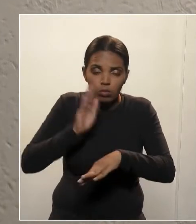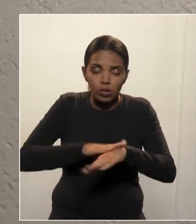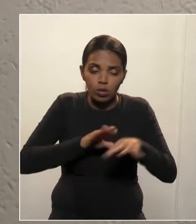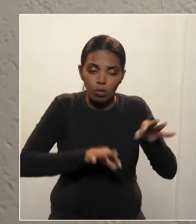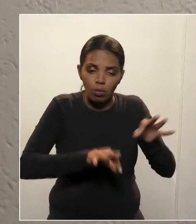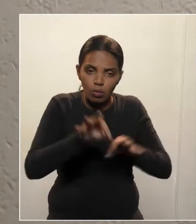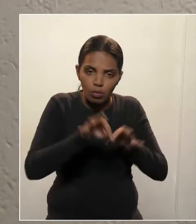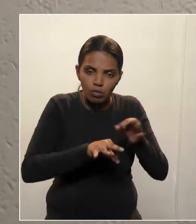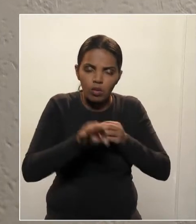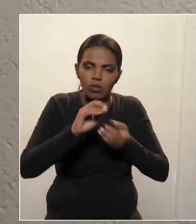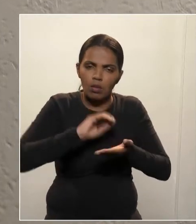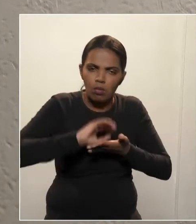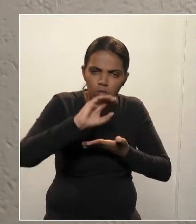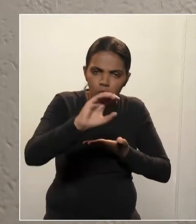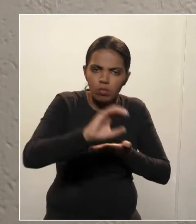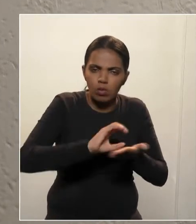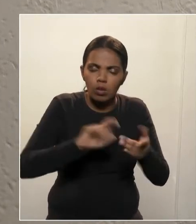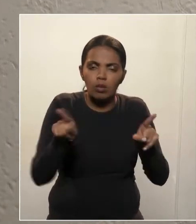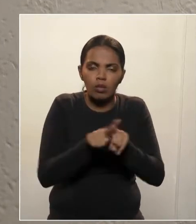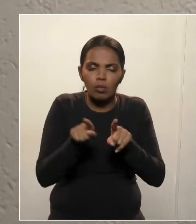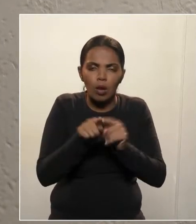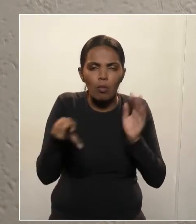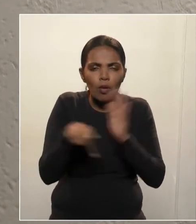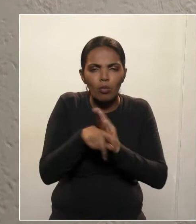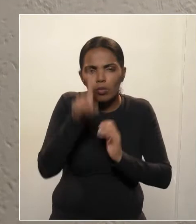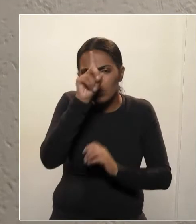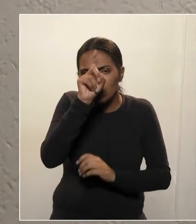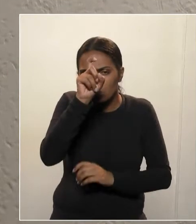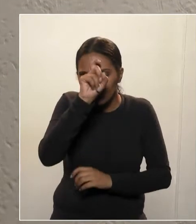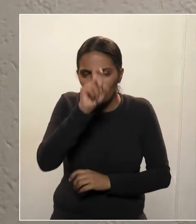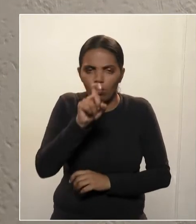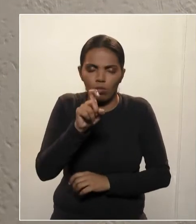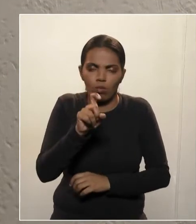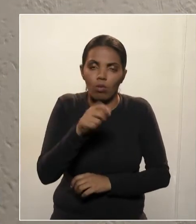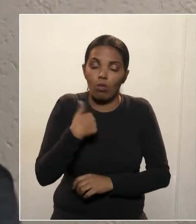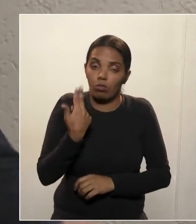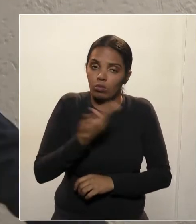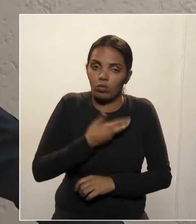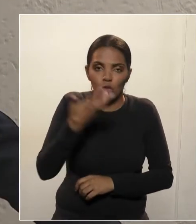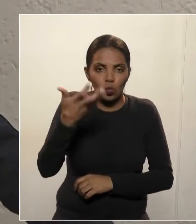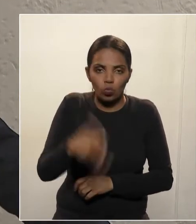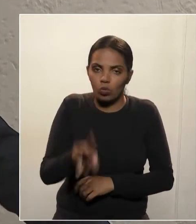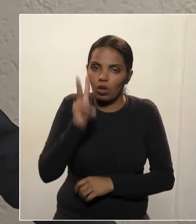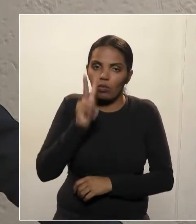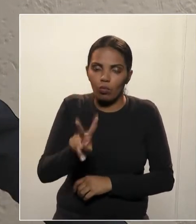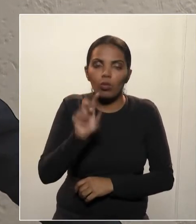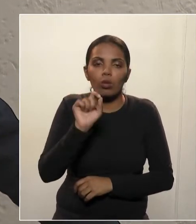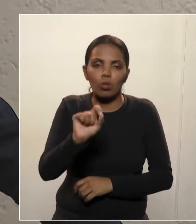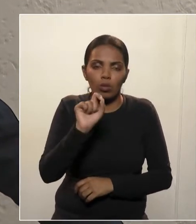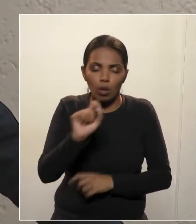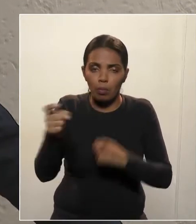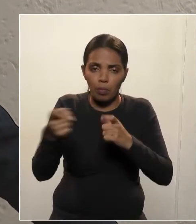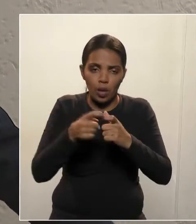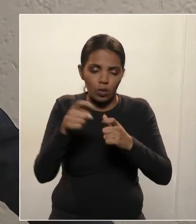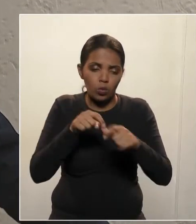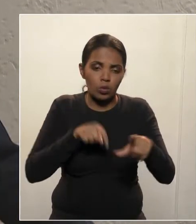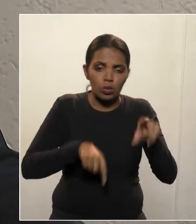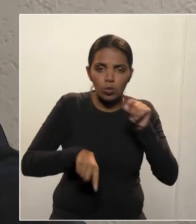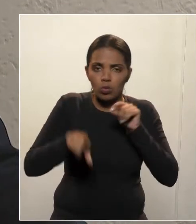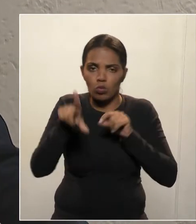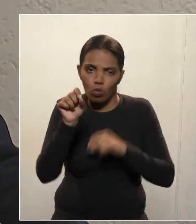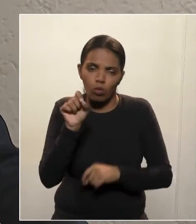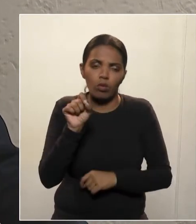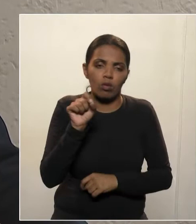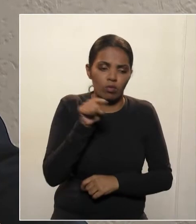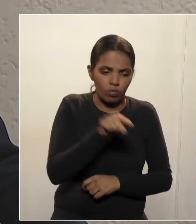reprogramar investimentos e leitos de hospital. Tudo o que não queremos ver mais para frente é médicos decidirem qual paciente vai ocupar determinado